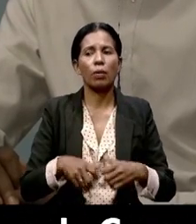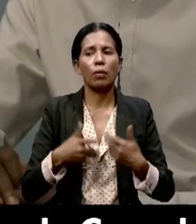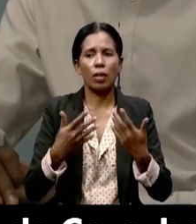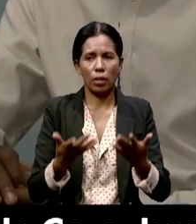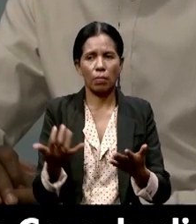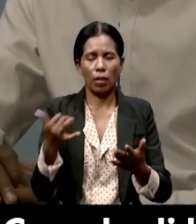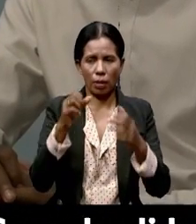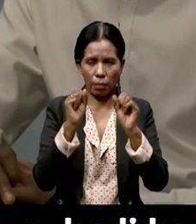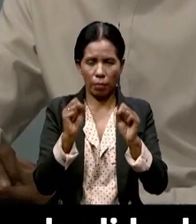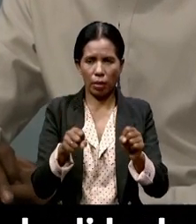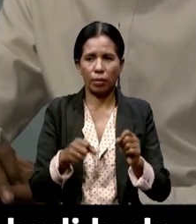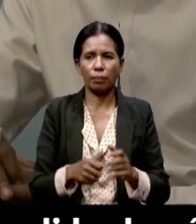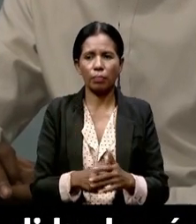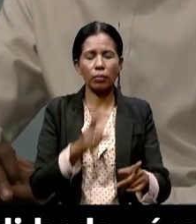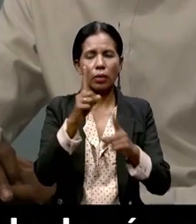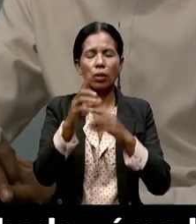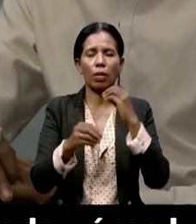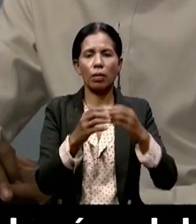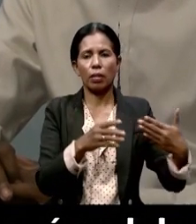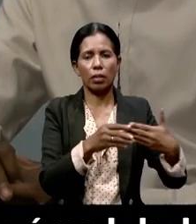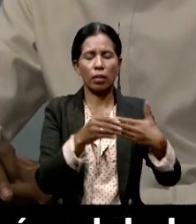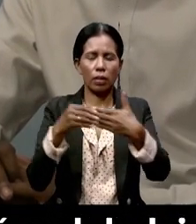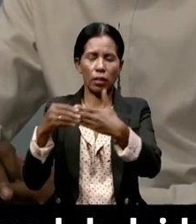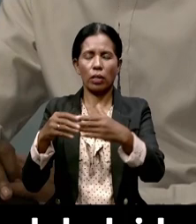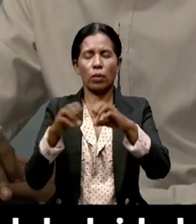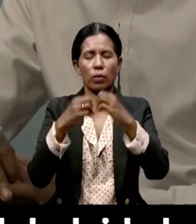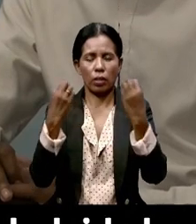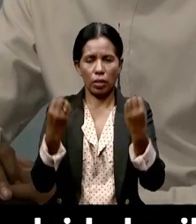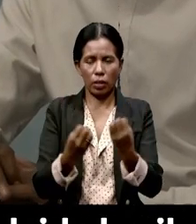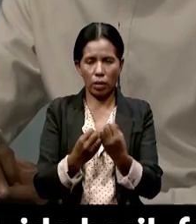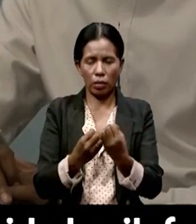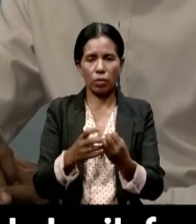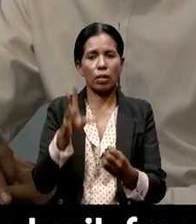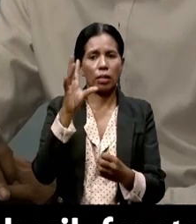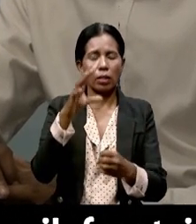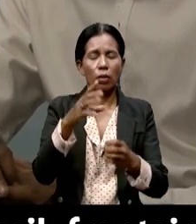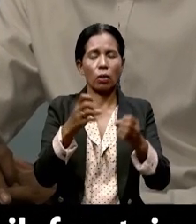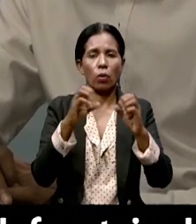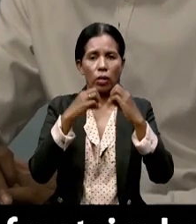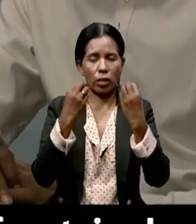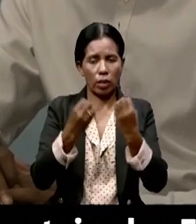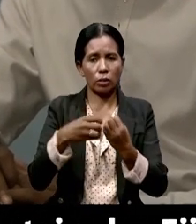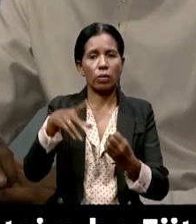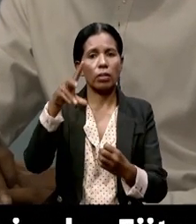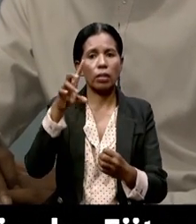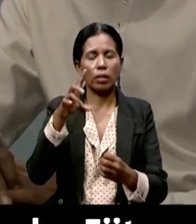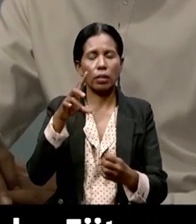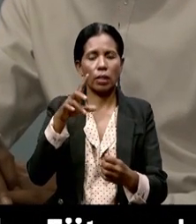bele kualia ba líder organisasaun arte ritual seti-seti per bele cumpri